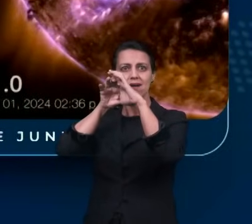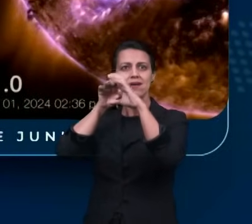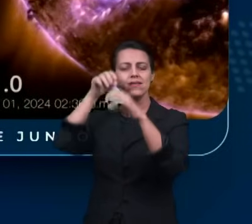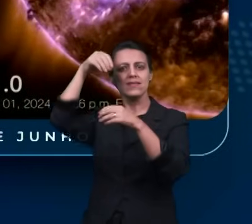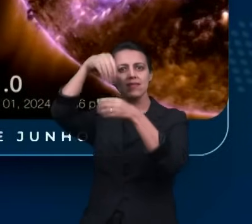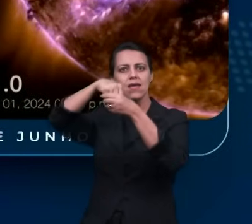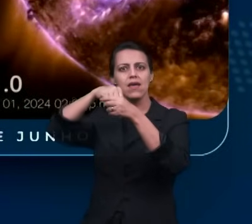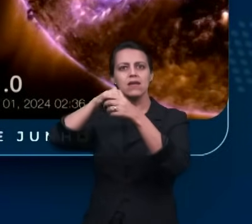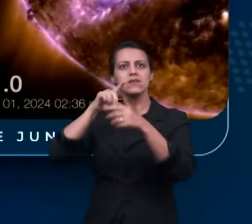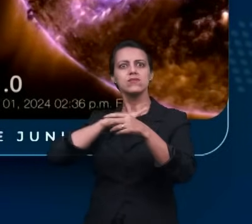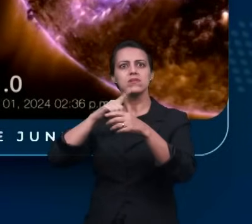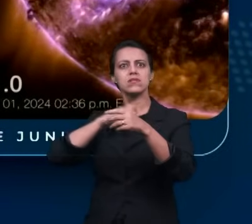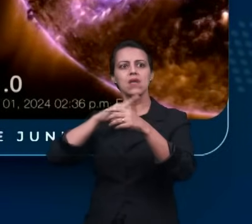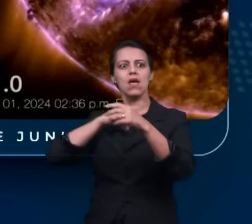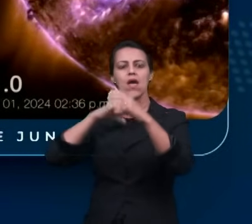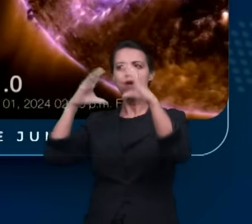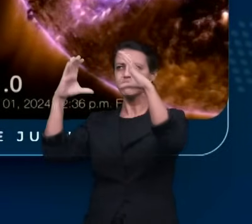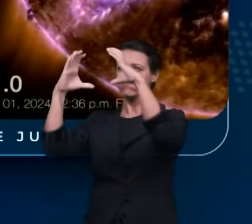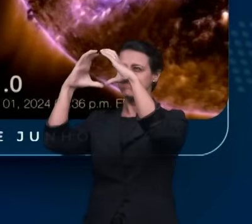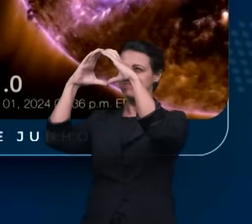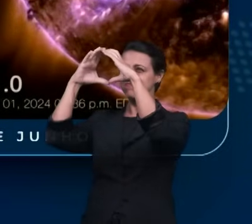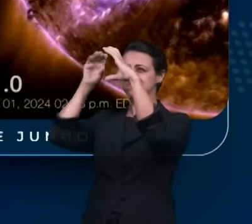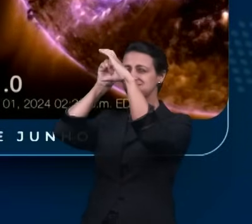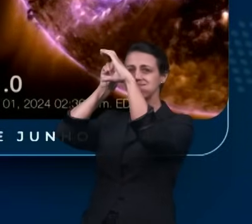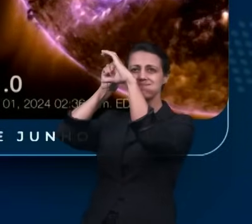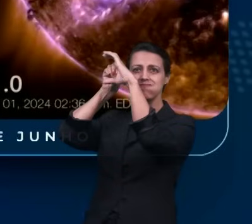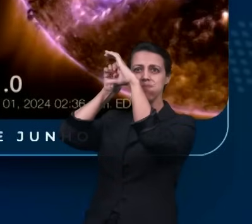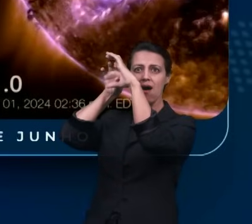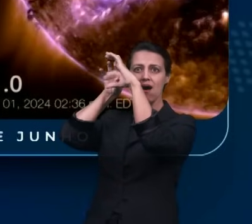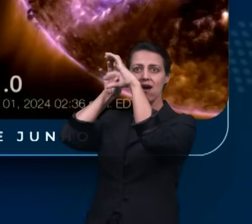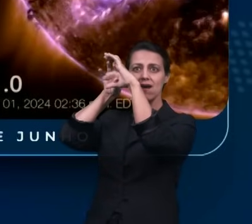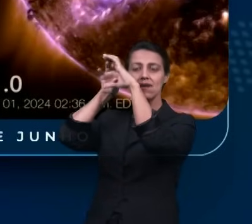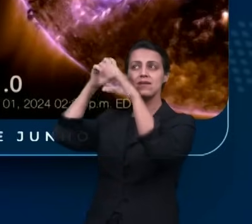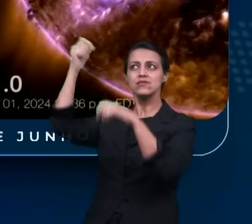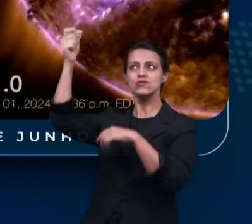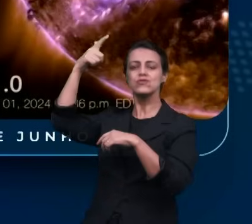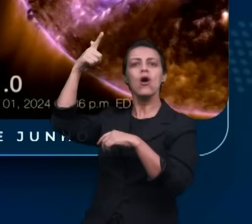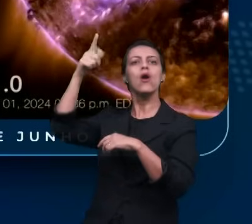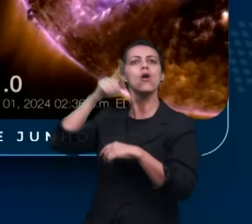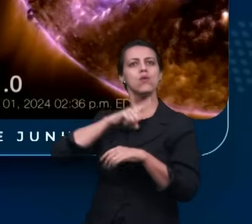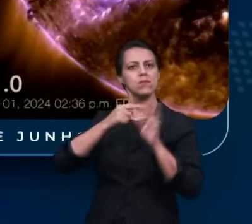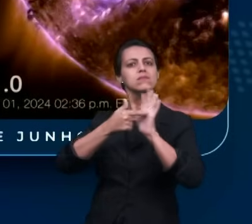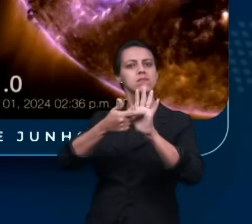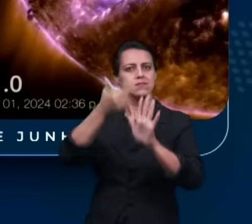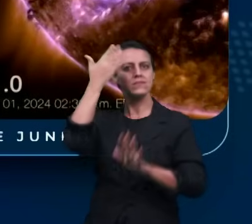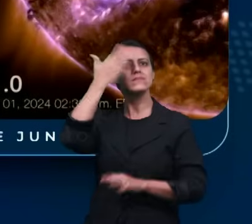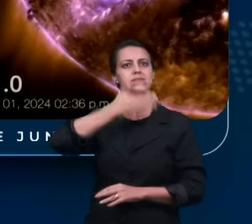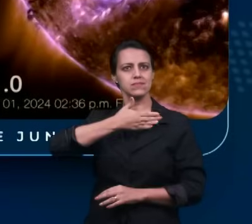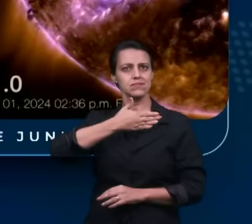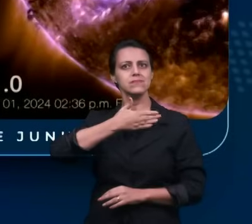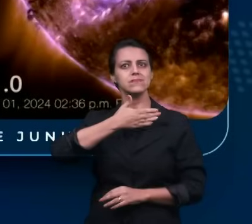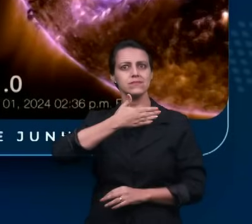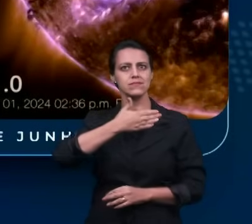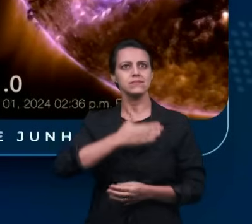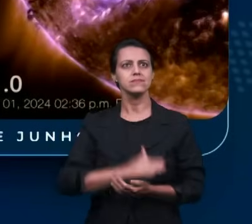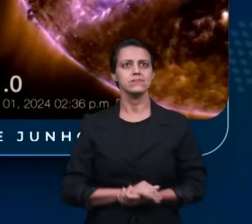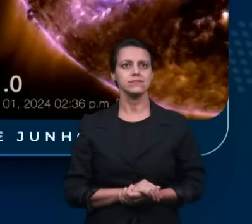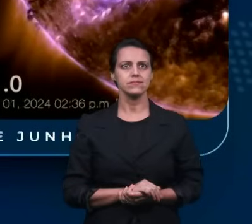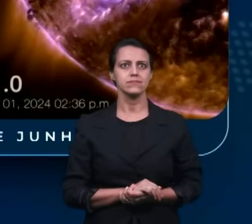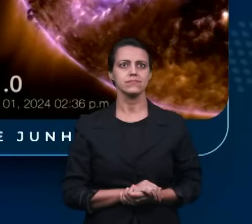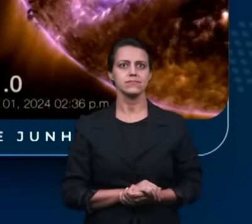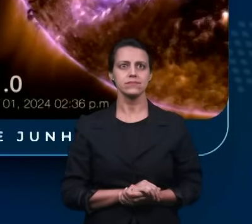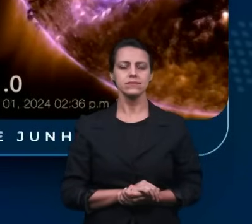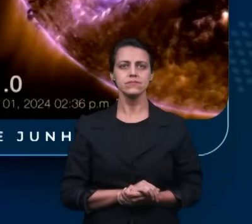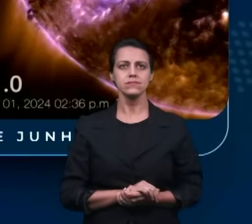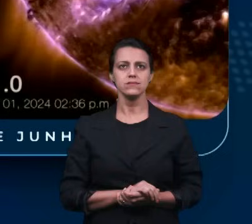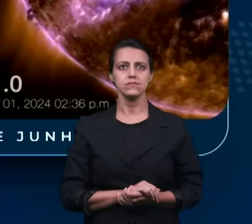Sol. O Globo deixou essa notícia, os nossos irmãos de ciência e fé nos deram esse subsídio. Então